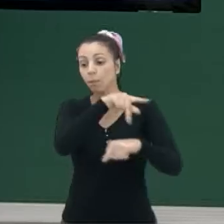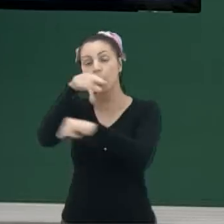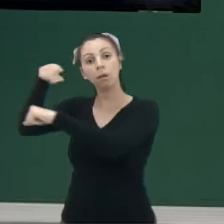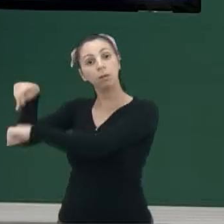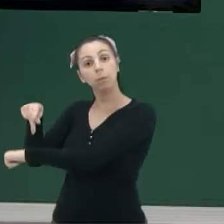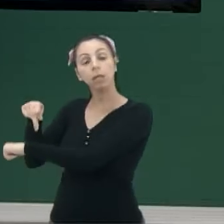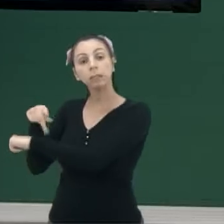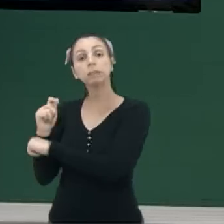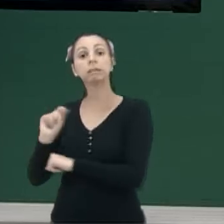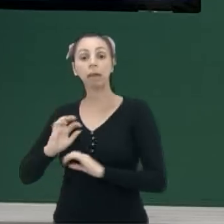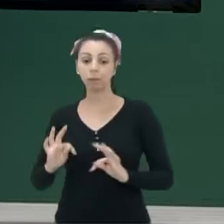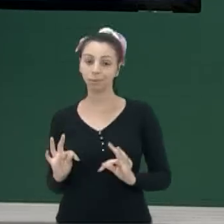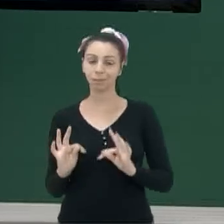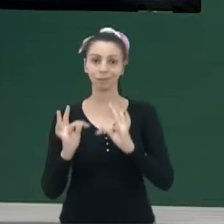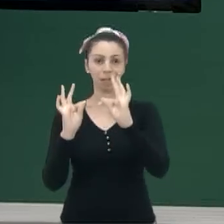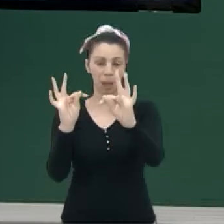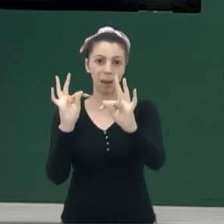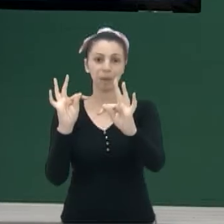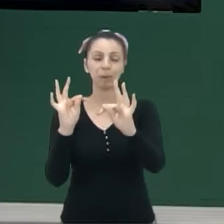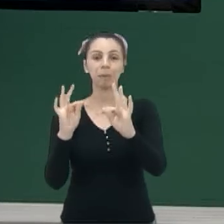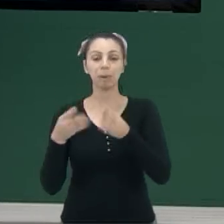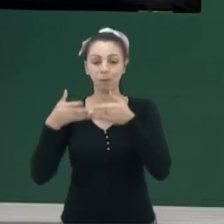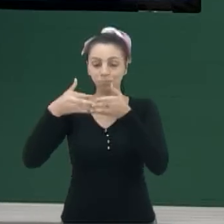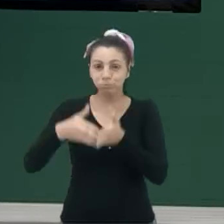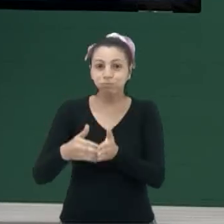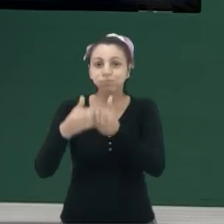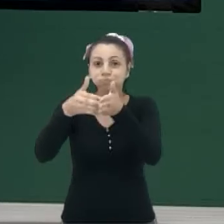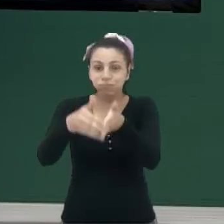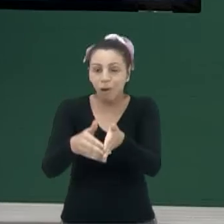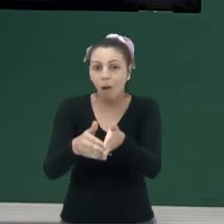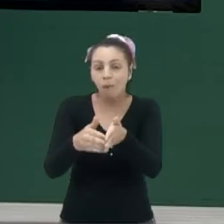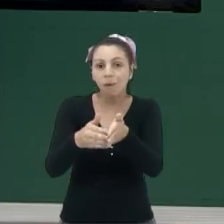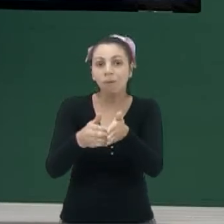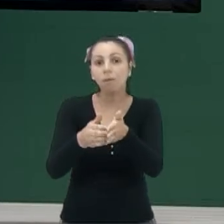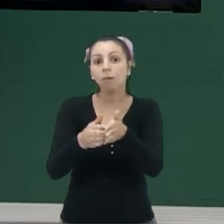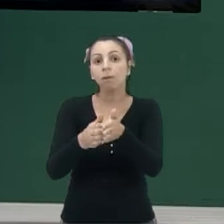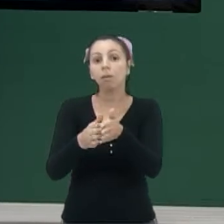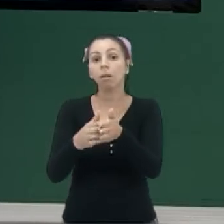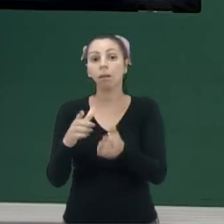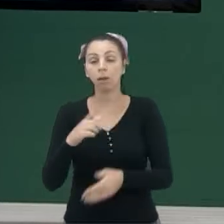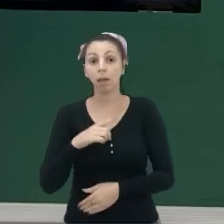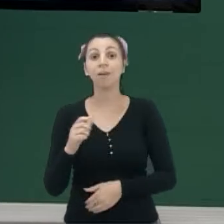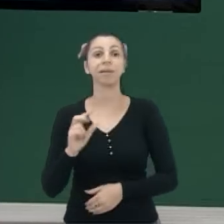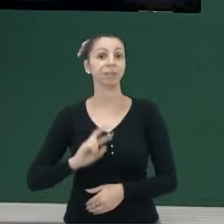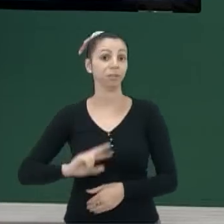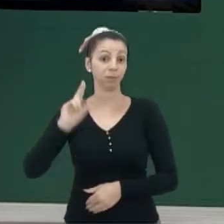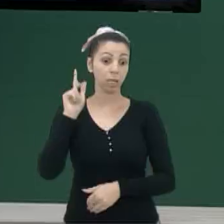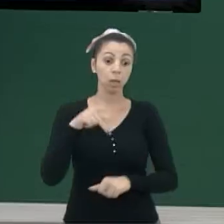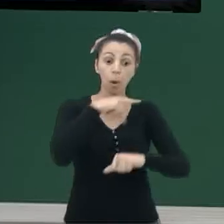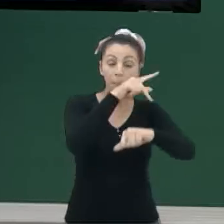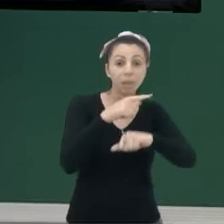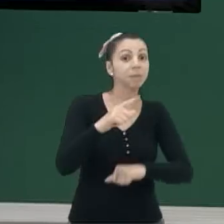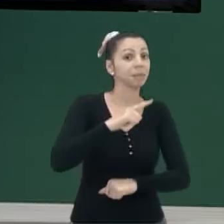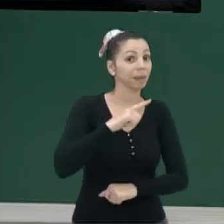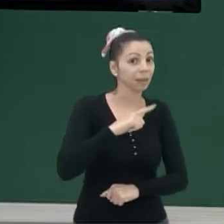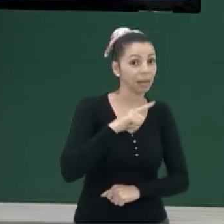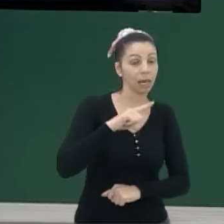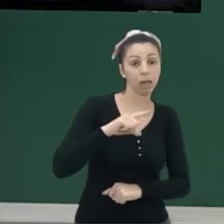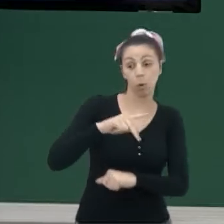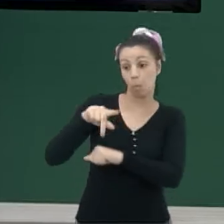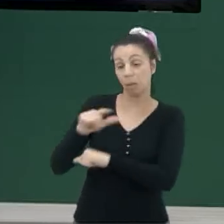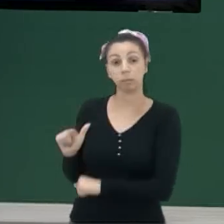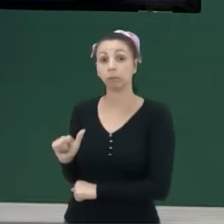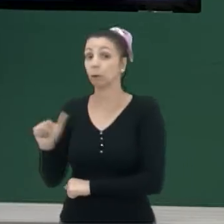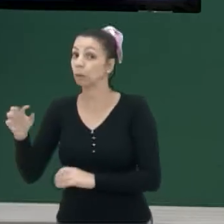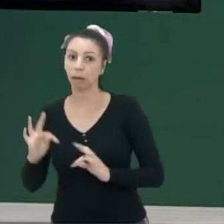marítimas. Por isso que eles são os pioneiros. Faz diferença o país que tem e o país que não tem o recurso. Tá?